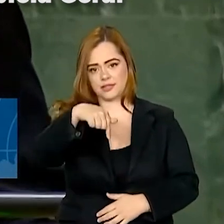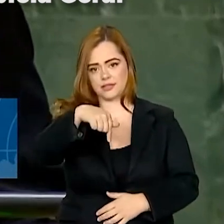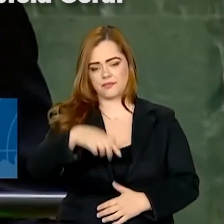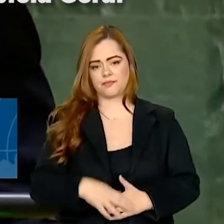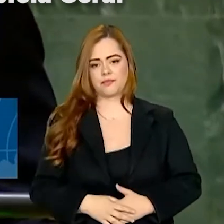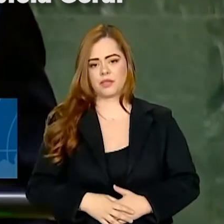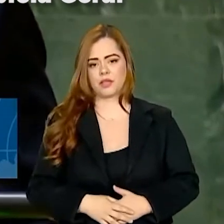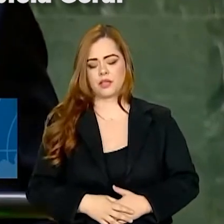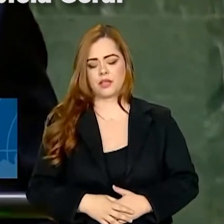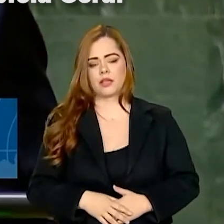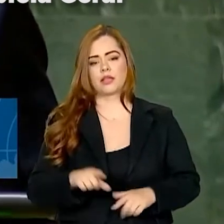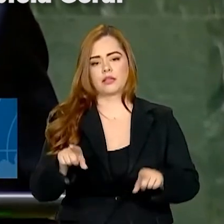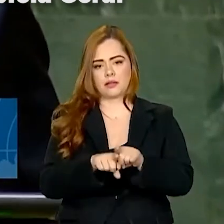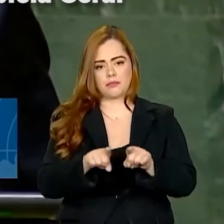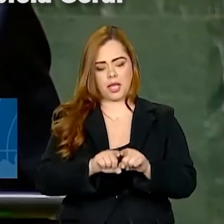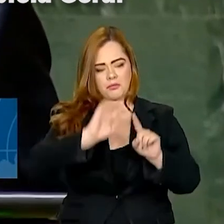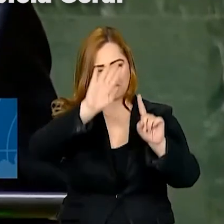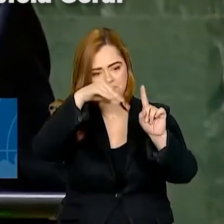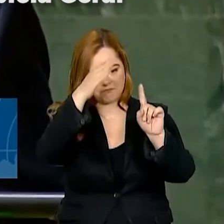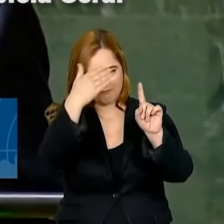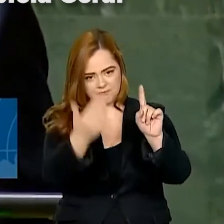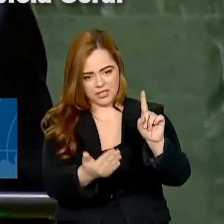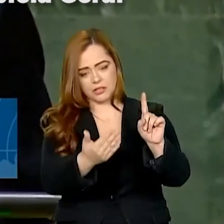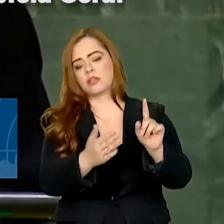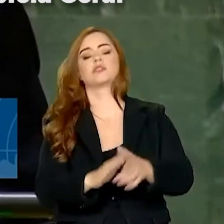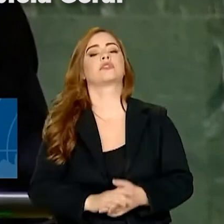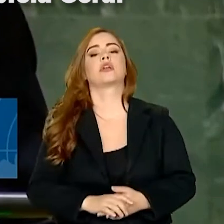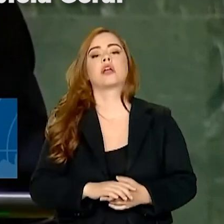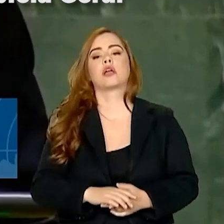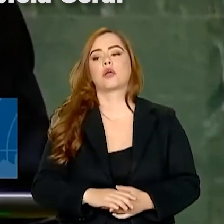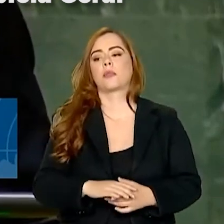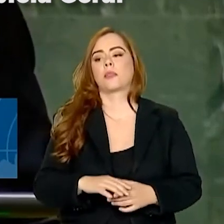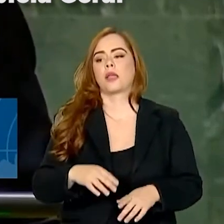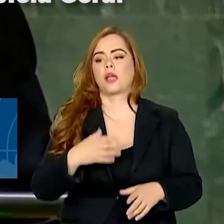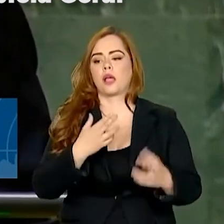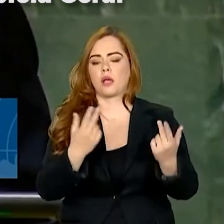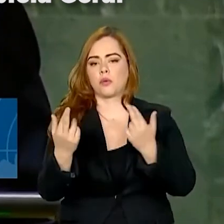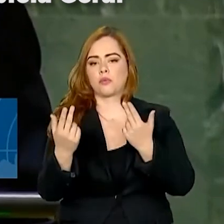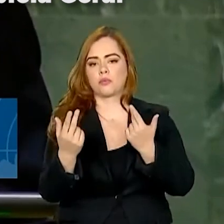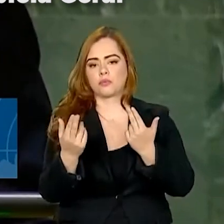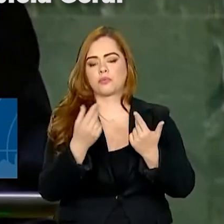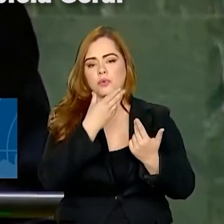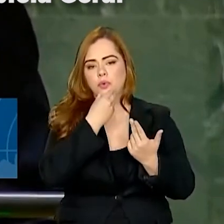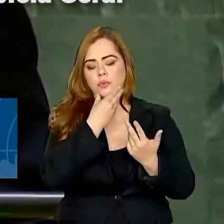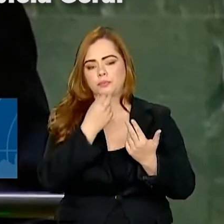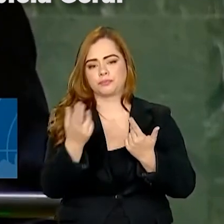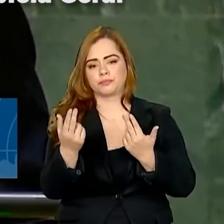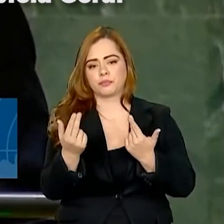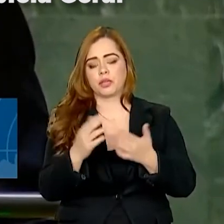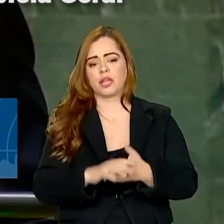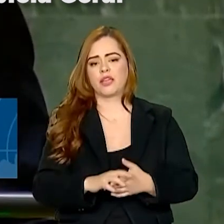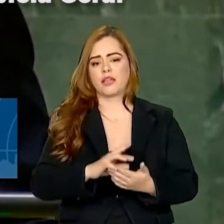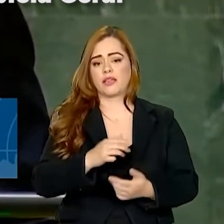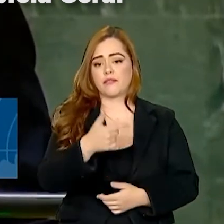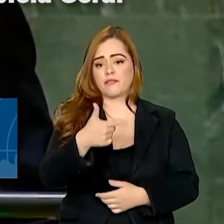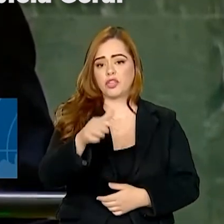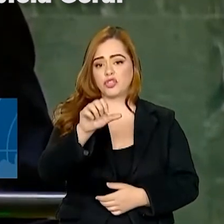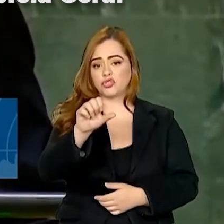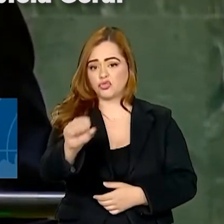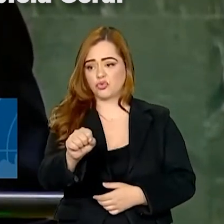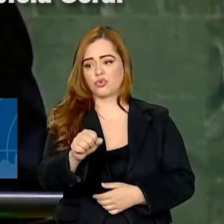Presto minha homenagem ao nosso compatriota Sérgio Vieira de Mello e 21 outros funcionários